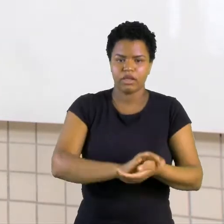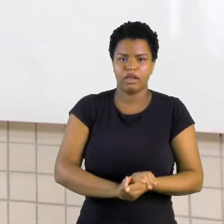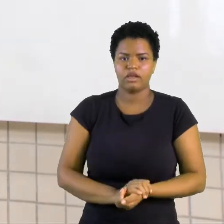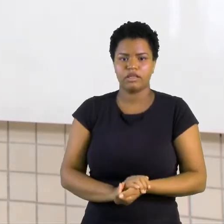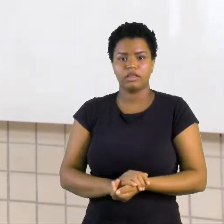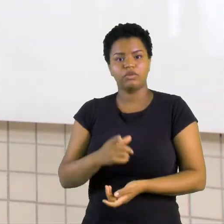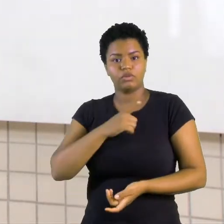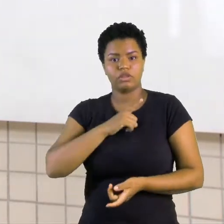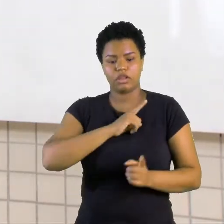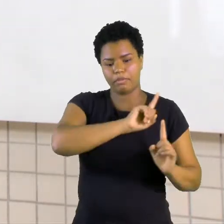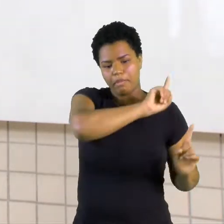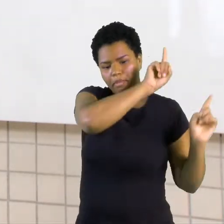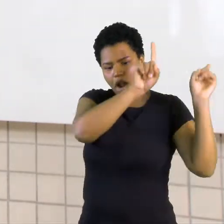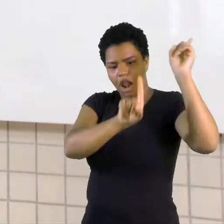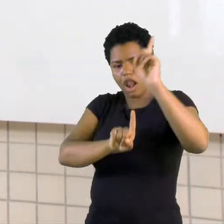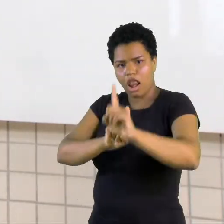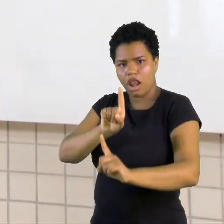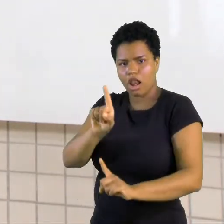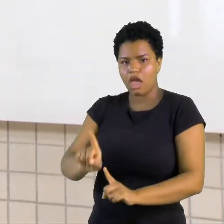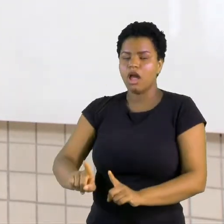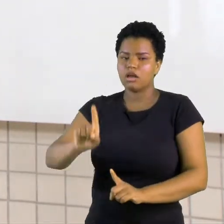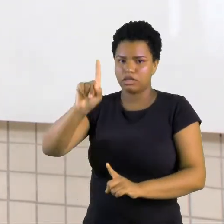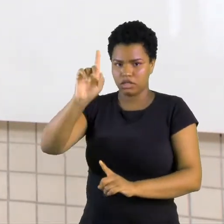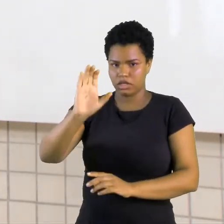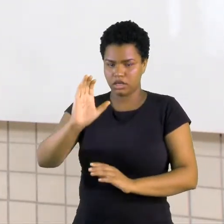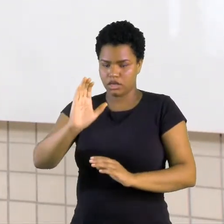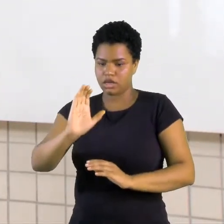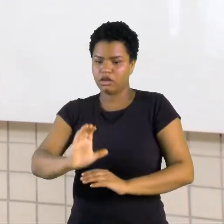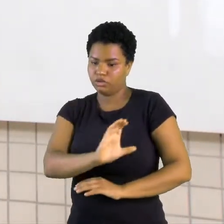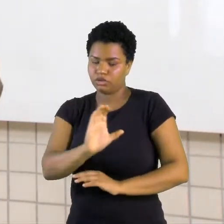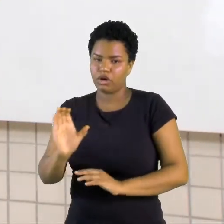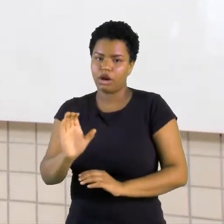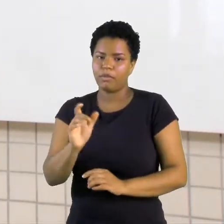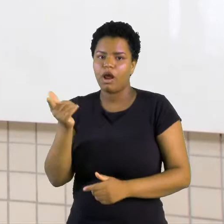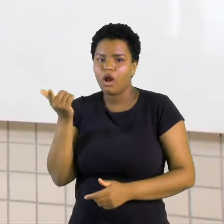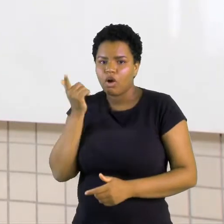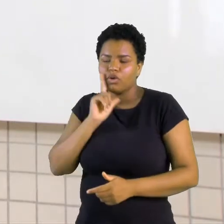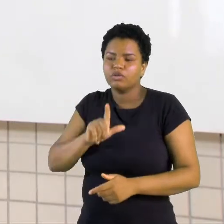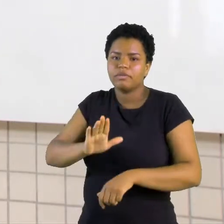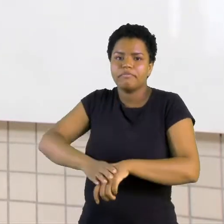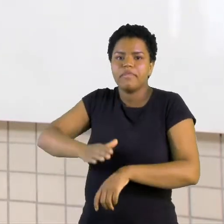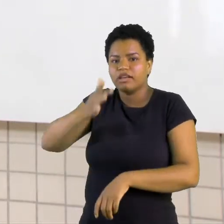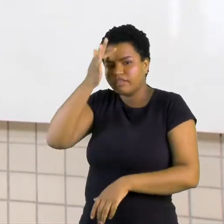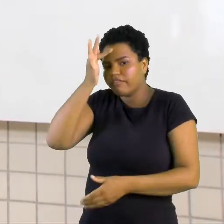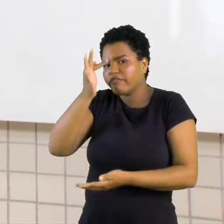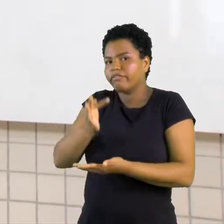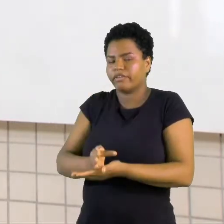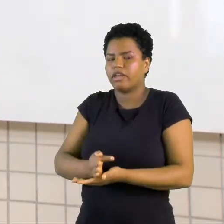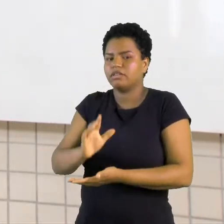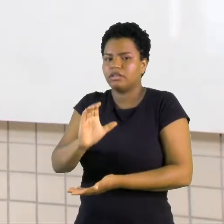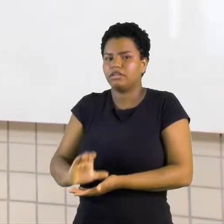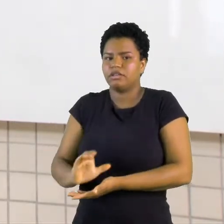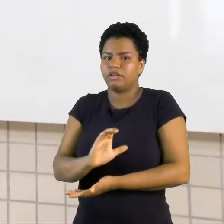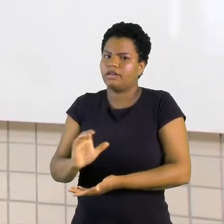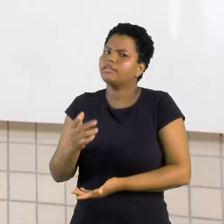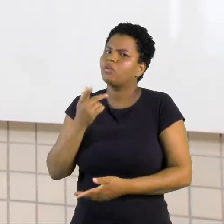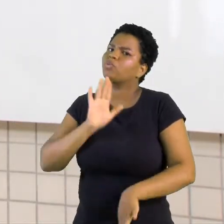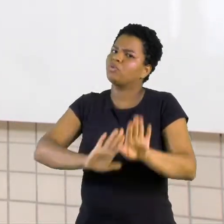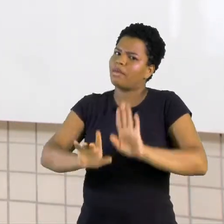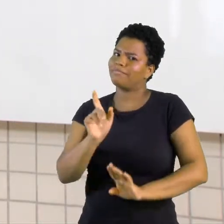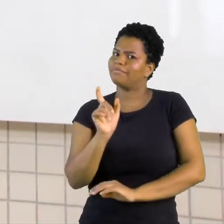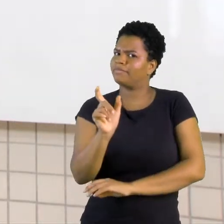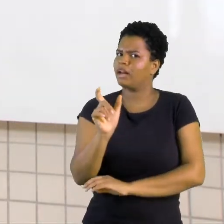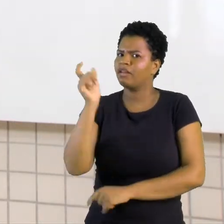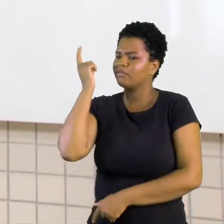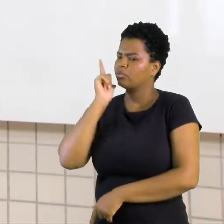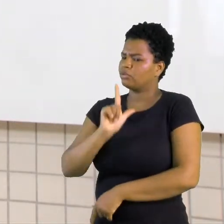as Américas, para catequizar, ganhar novos fiéis. Então devemos ter cuidado, e utilizar o termo conquista, para não